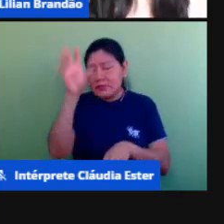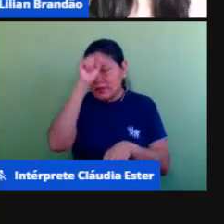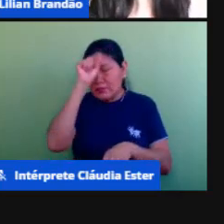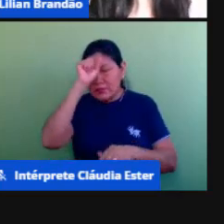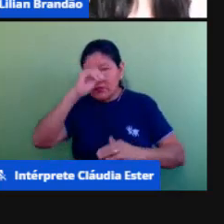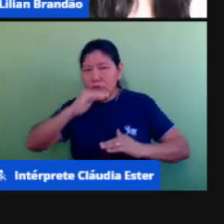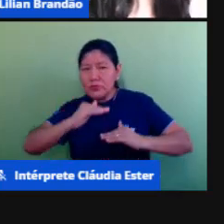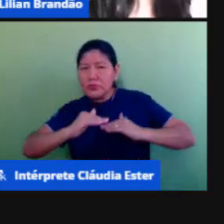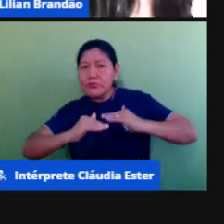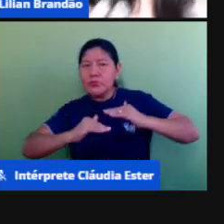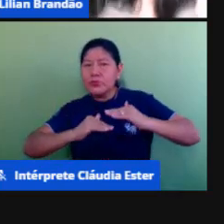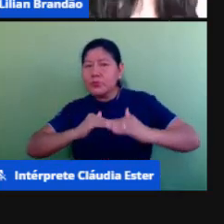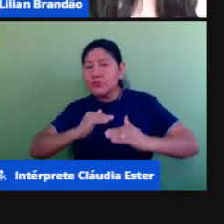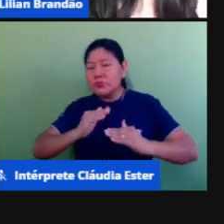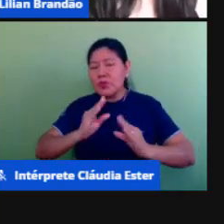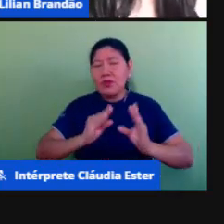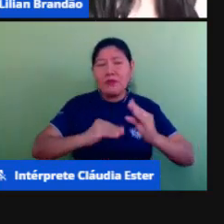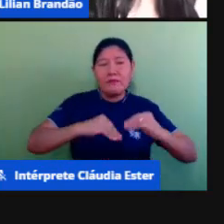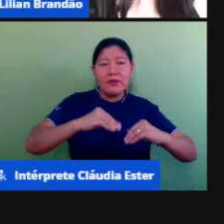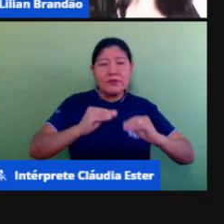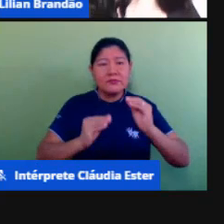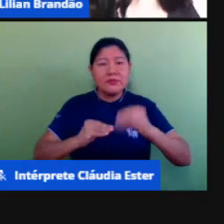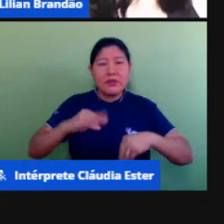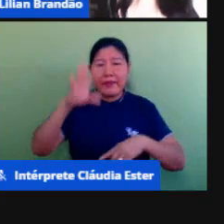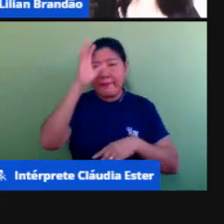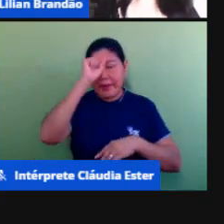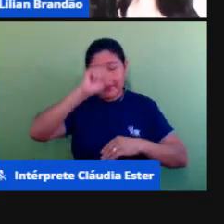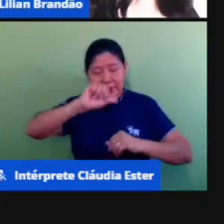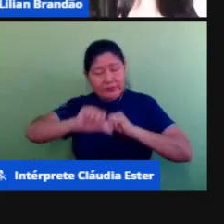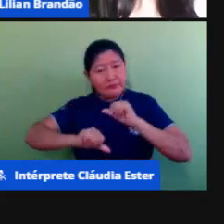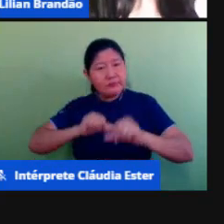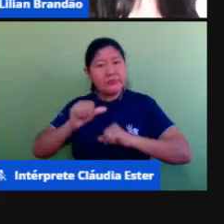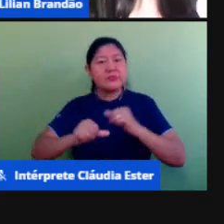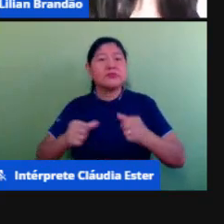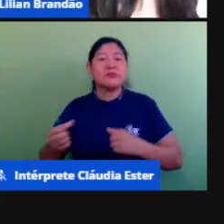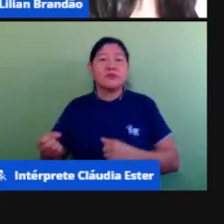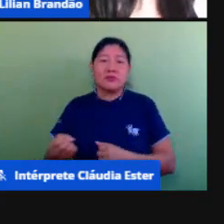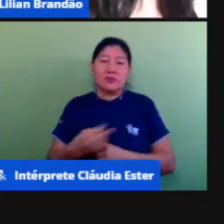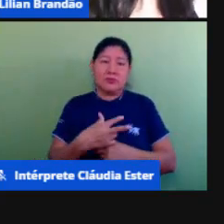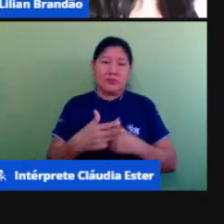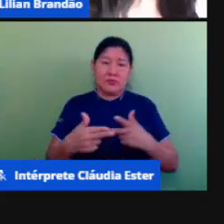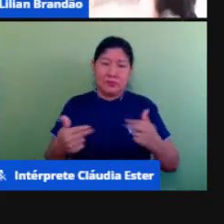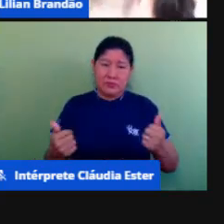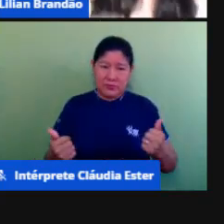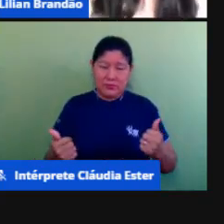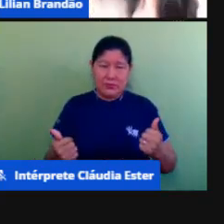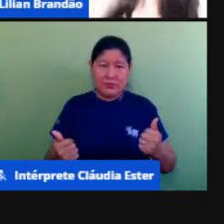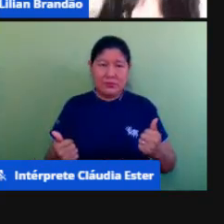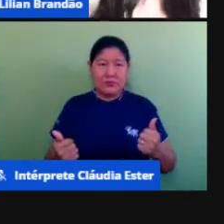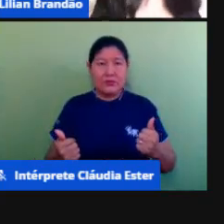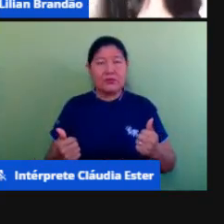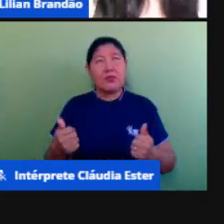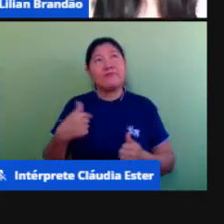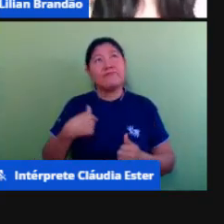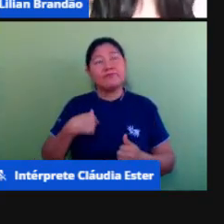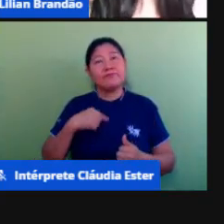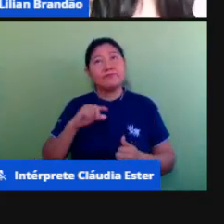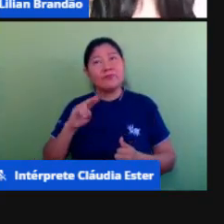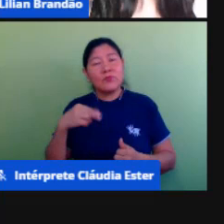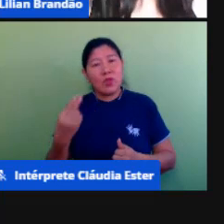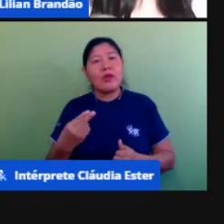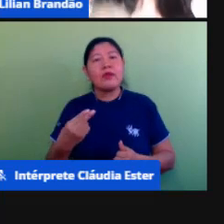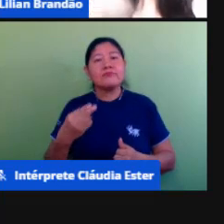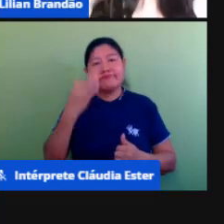de pandemia, mas o que nos deixa felizes é o fato de que tudo que é